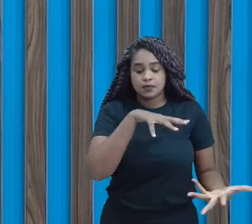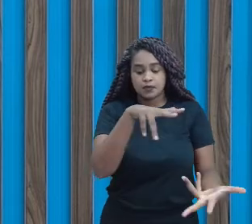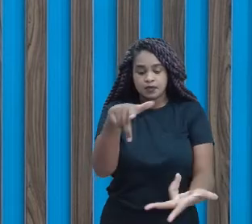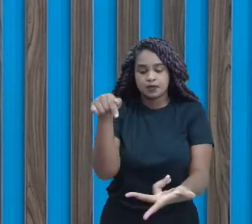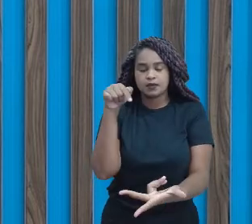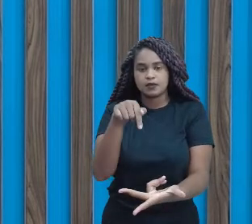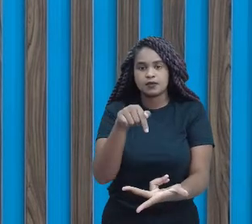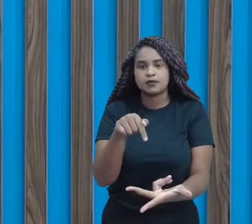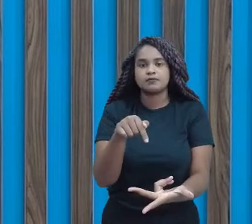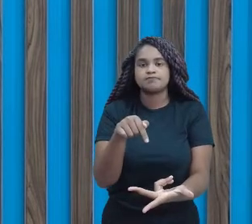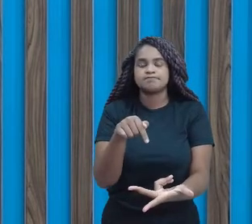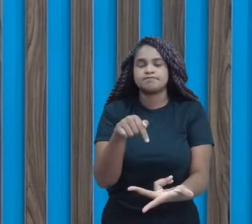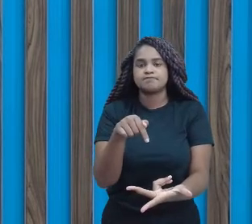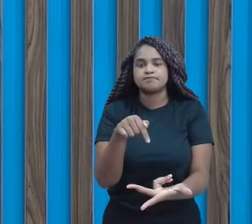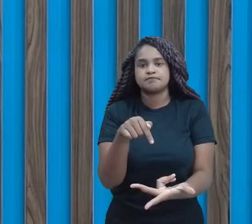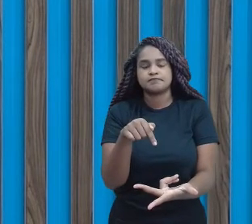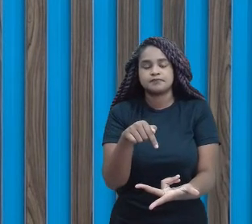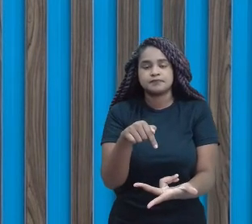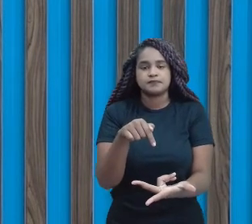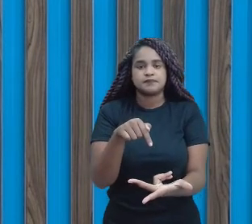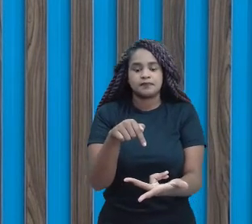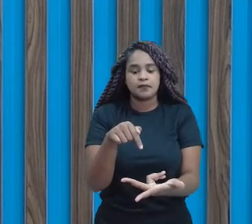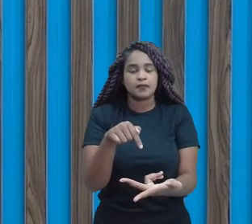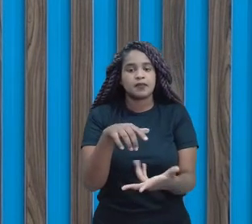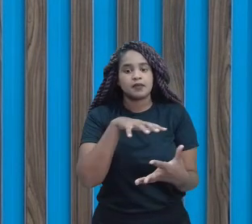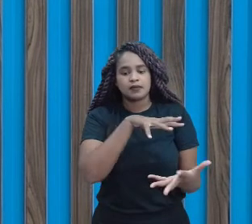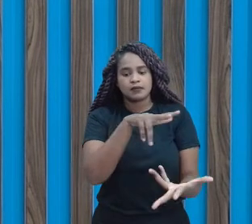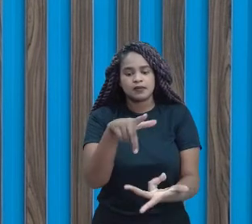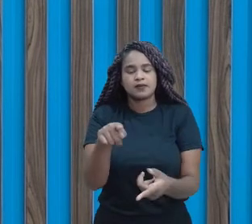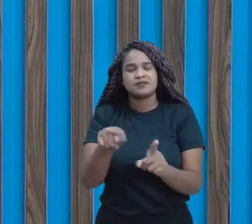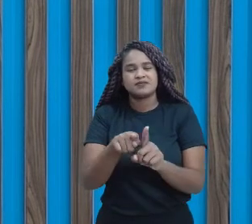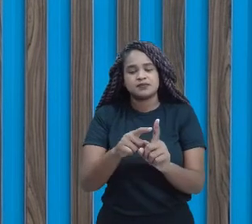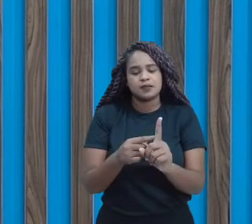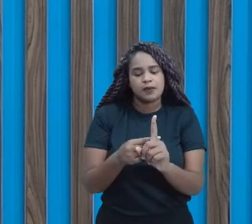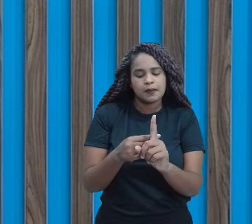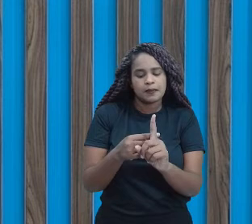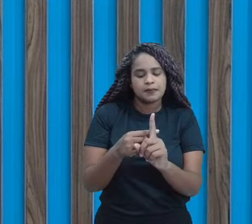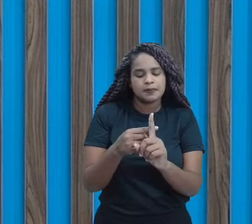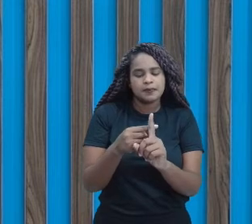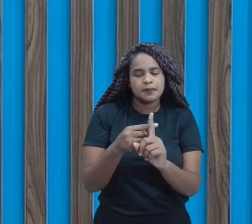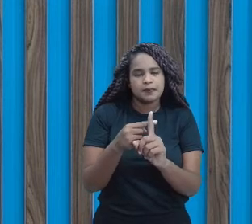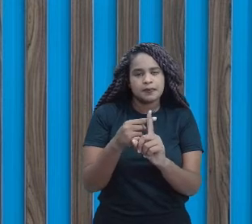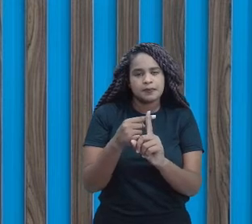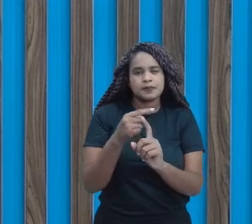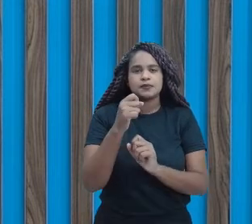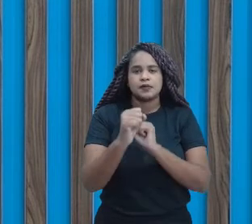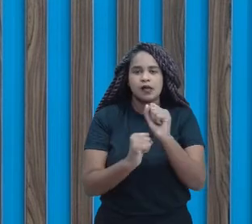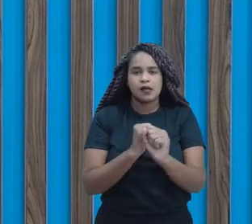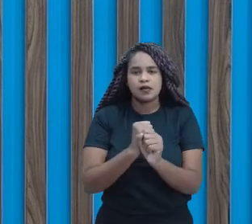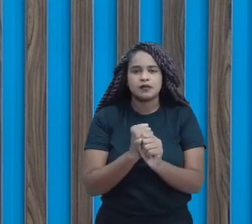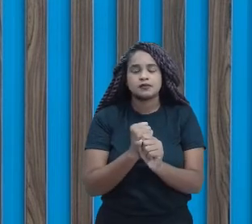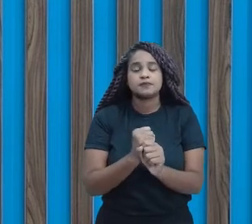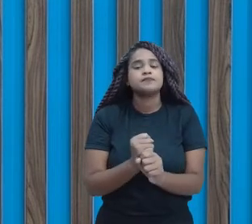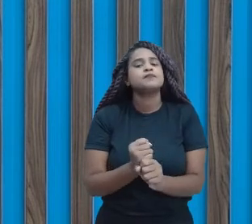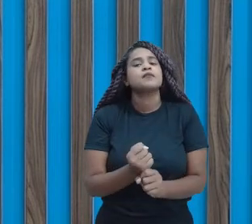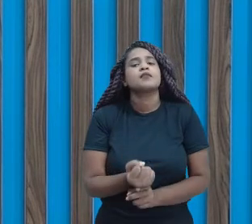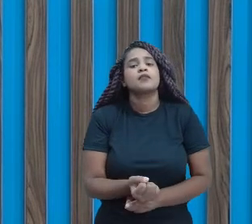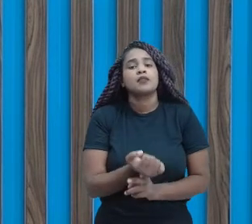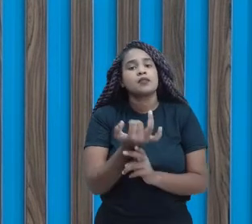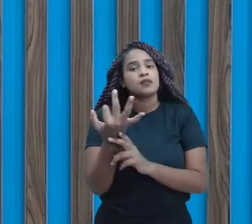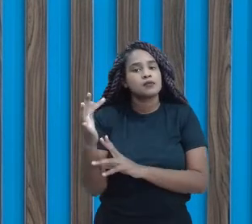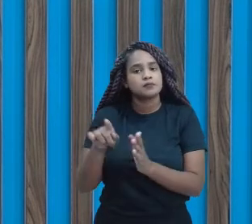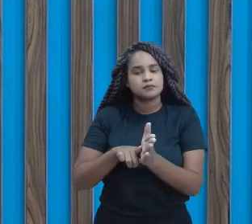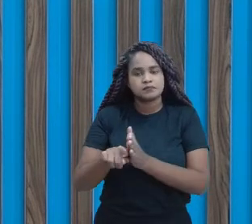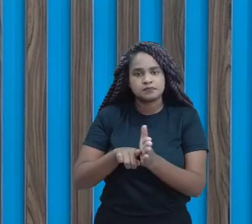média subindo a cada ano um pouco a sua temperatura. Dizem alguns estudiosos, geólogos, por